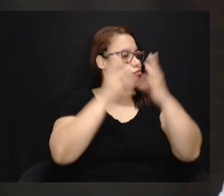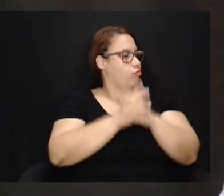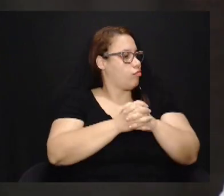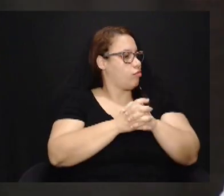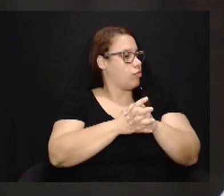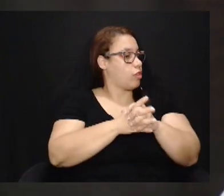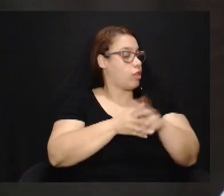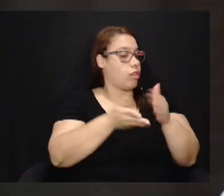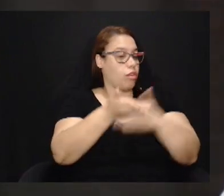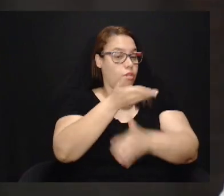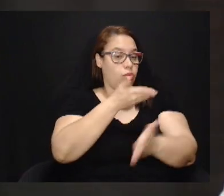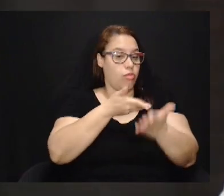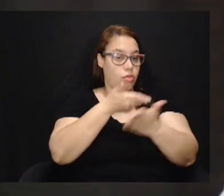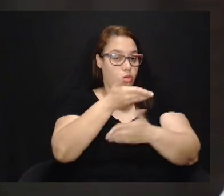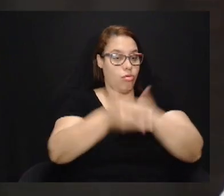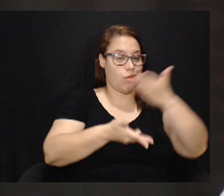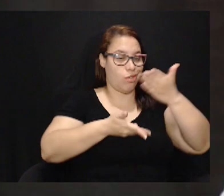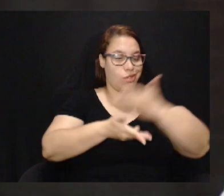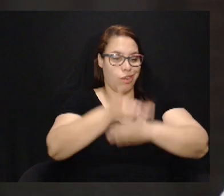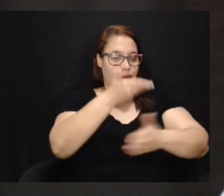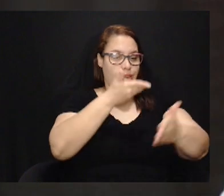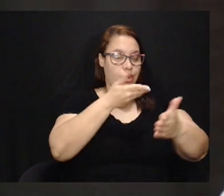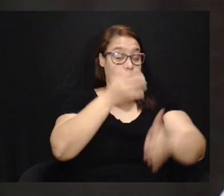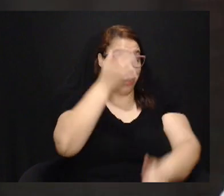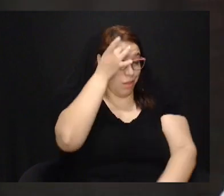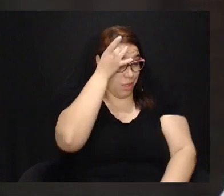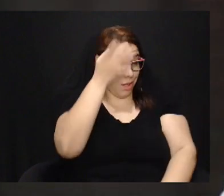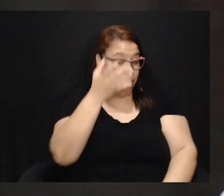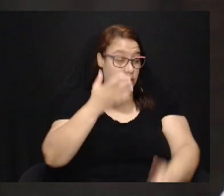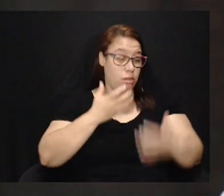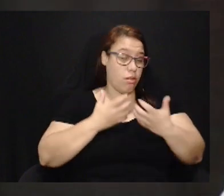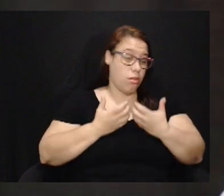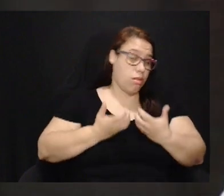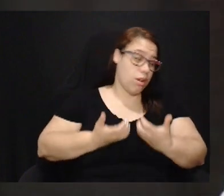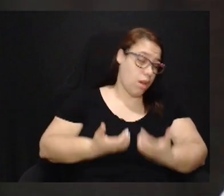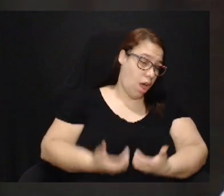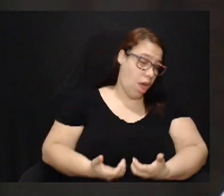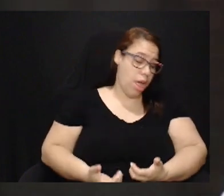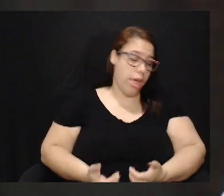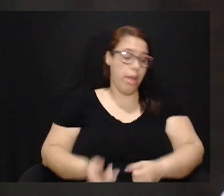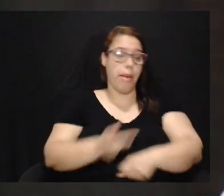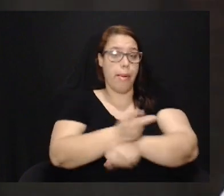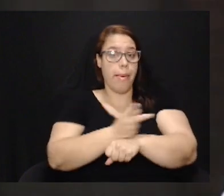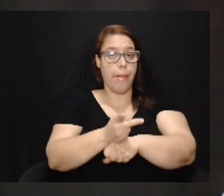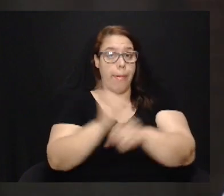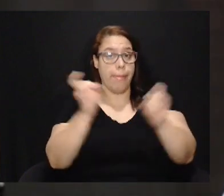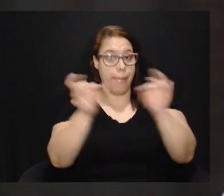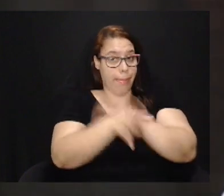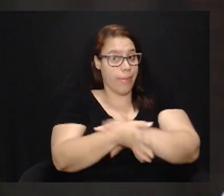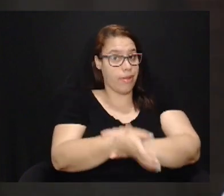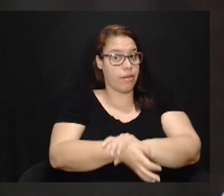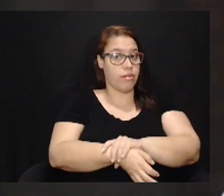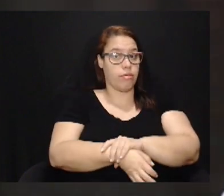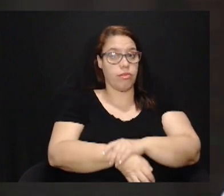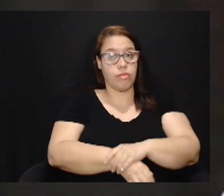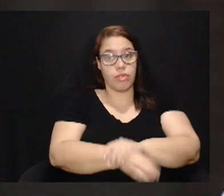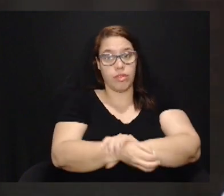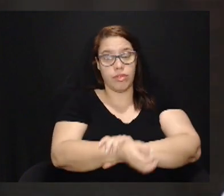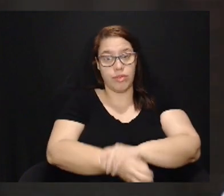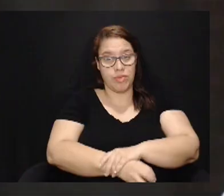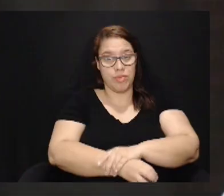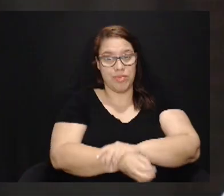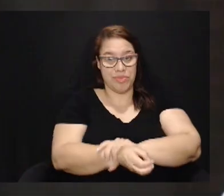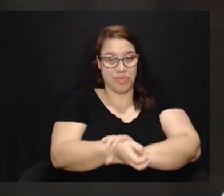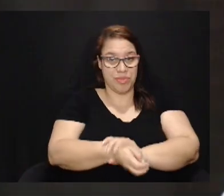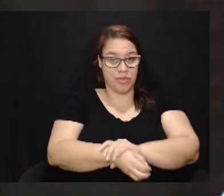troca, né? Parece ser fácil, eu tô cansado, então eu vou buscar uma coisa pronta, eu não vou cozinhar, eu não vou fazer isso que a Bruna trouxe